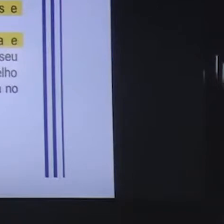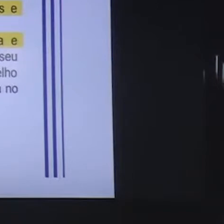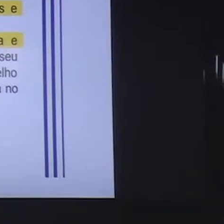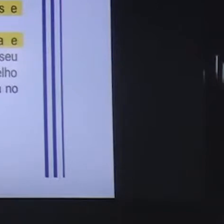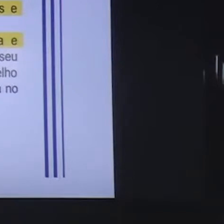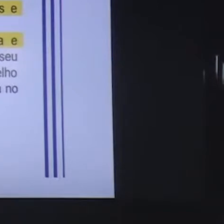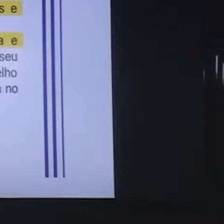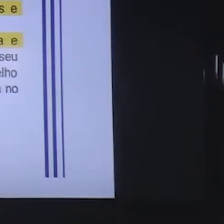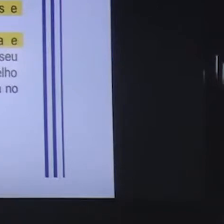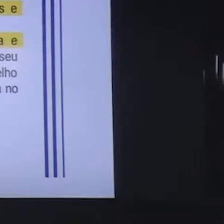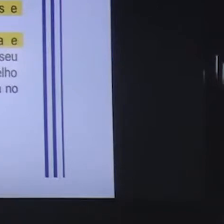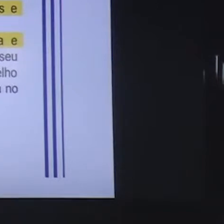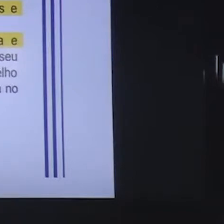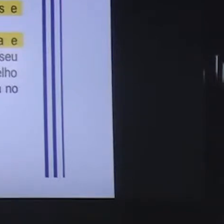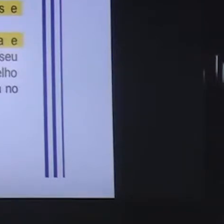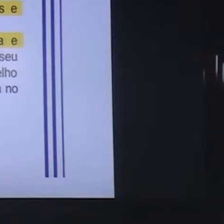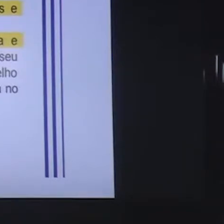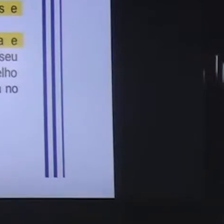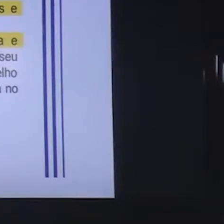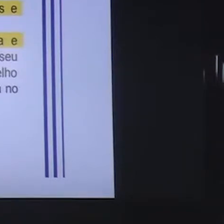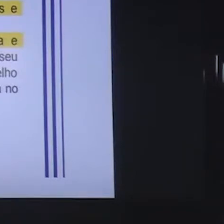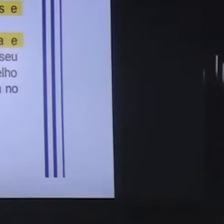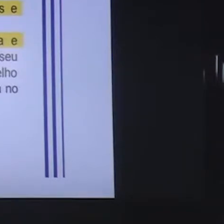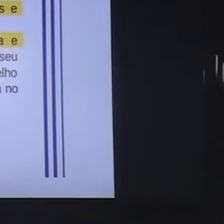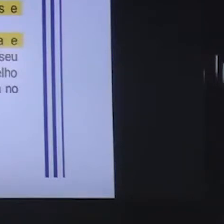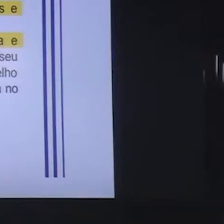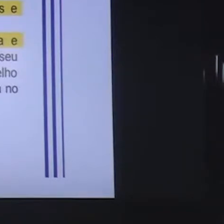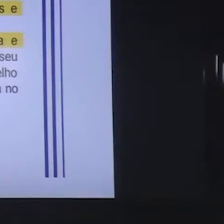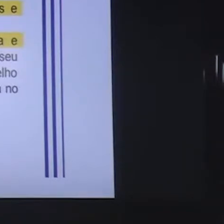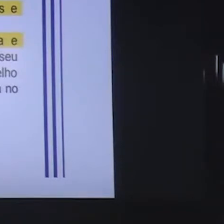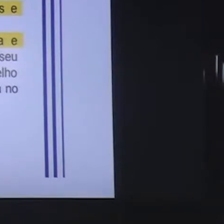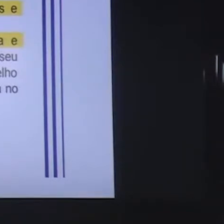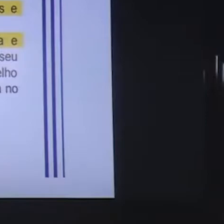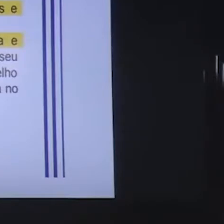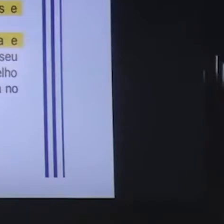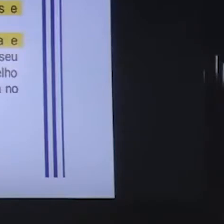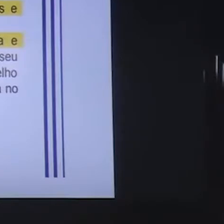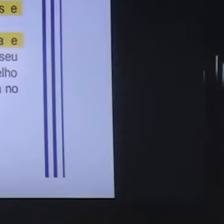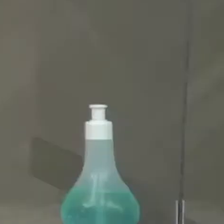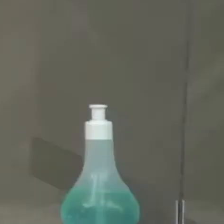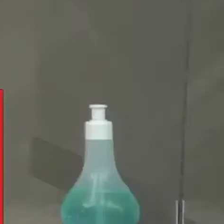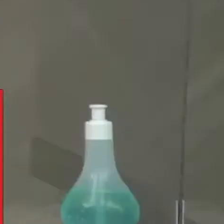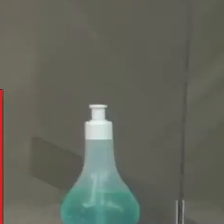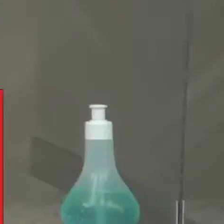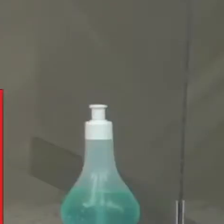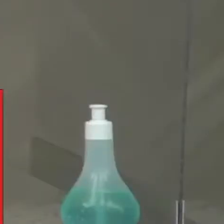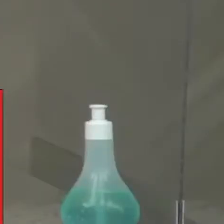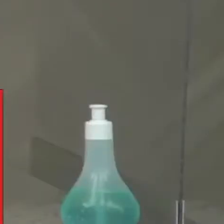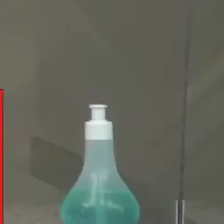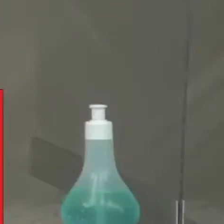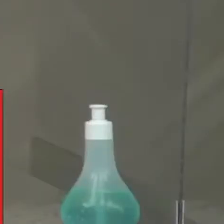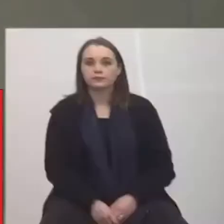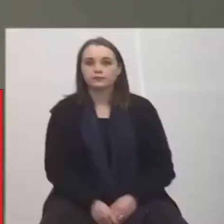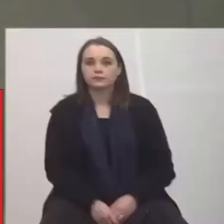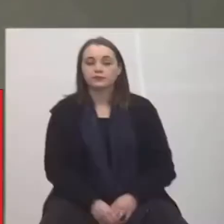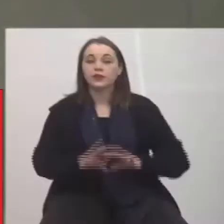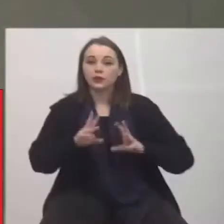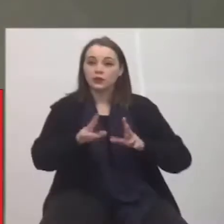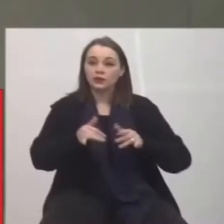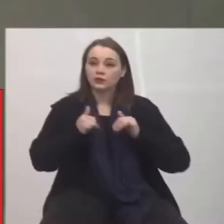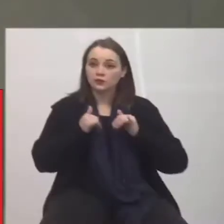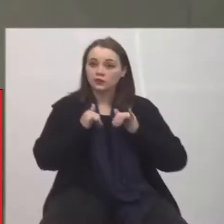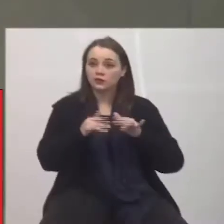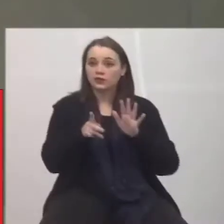avaliado. Então, sempre todos os dados e todos os números aqui apresentados serão referentes de janeiro a